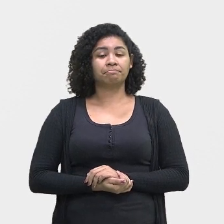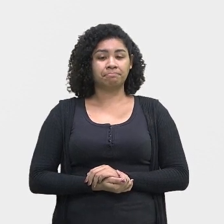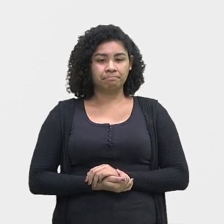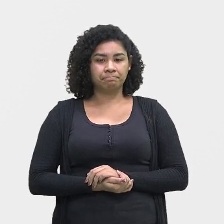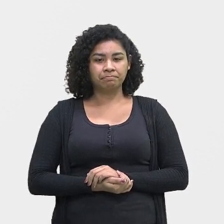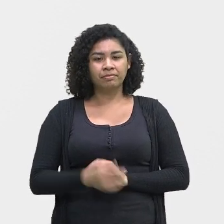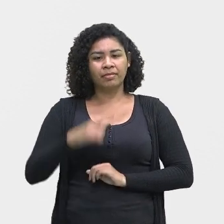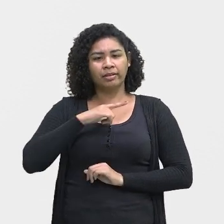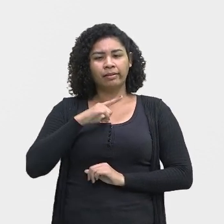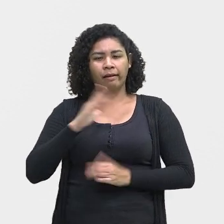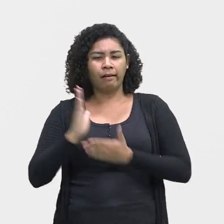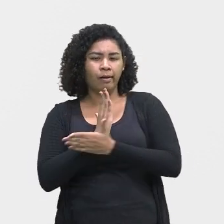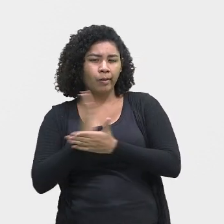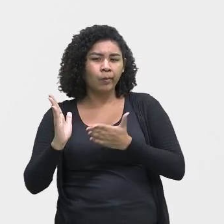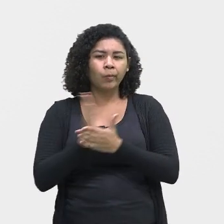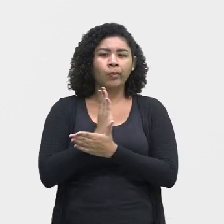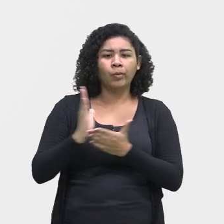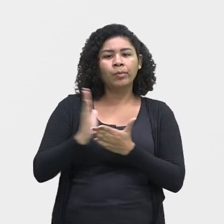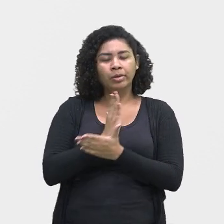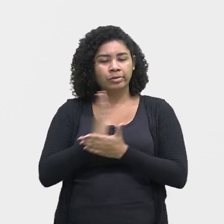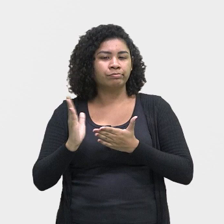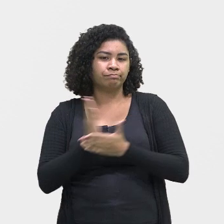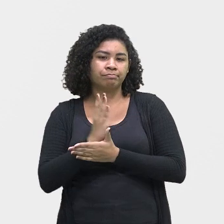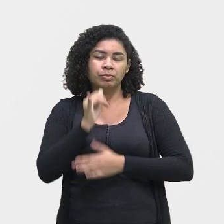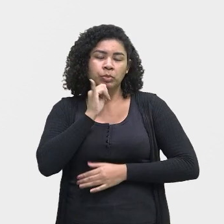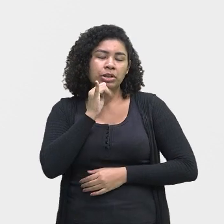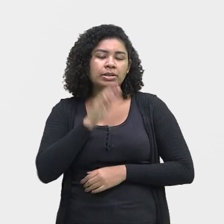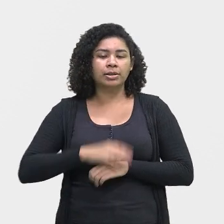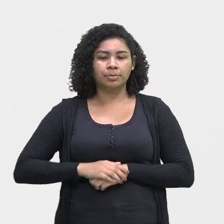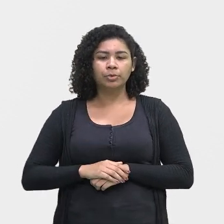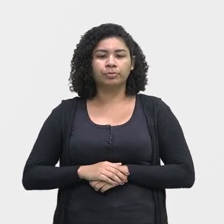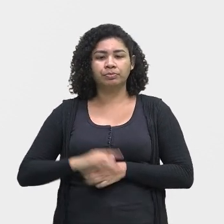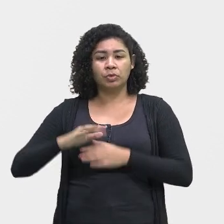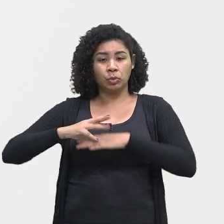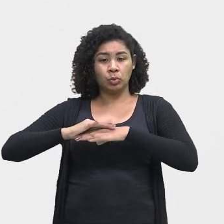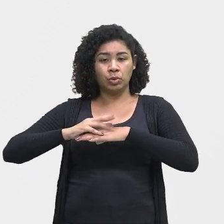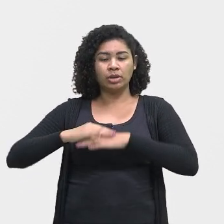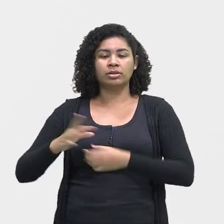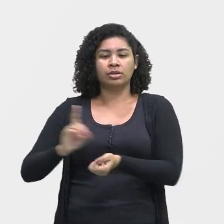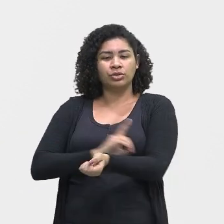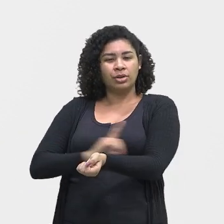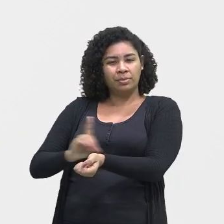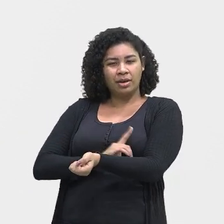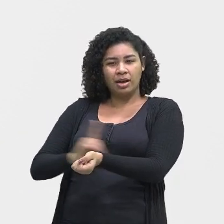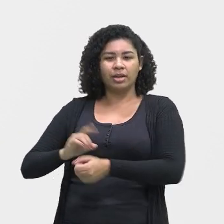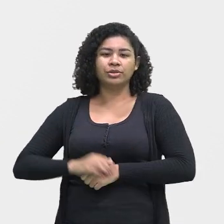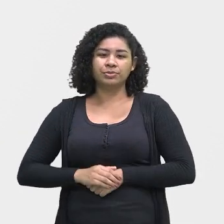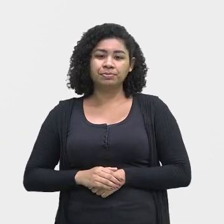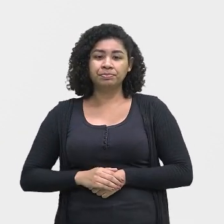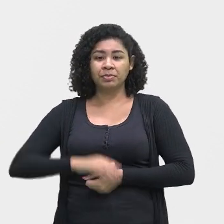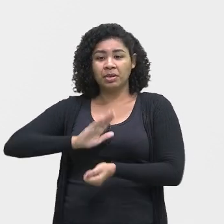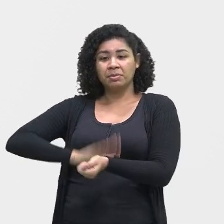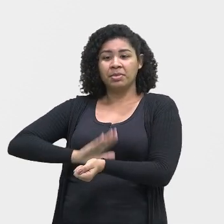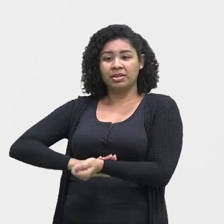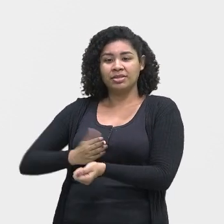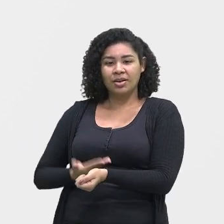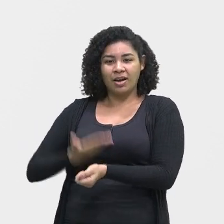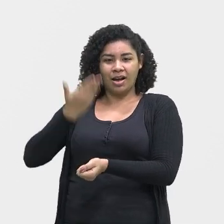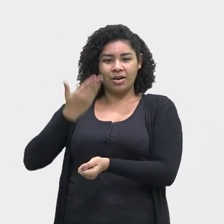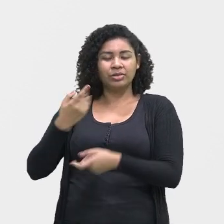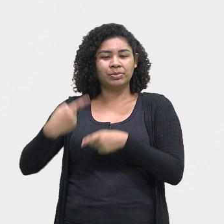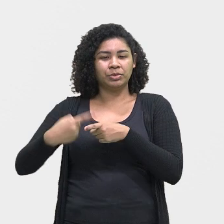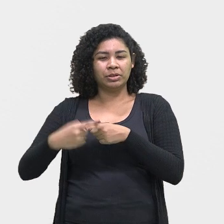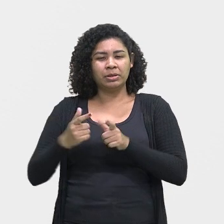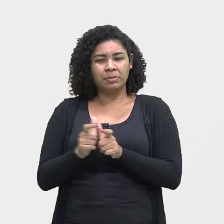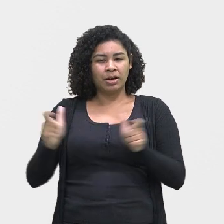condições médicas, o texto está falando, como diabetes, hipertensão e asma, que quase a maioria de nós ou já